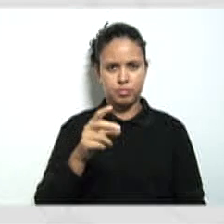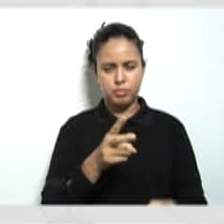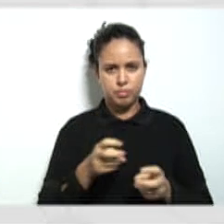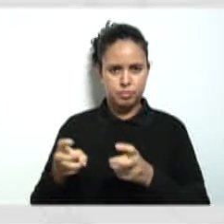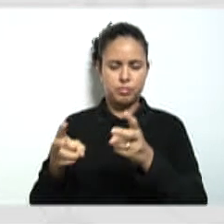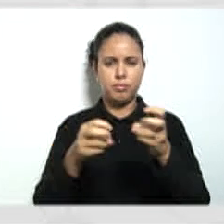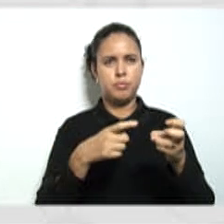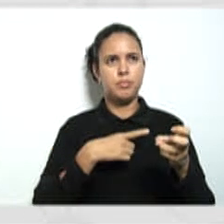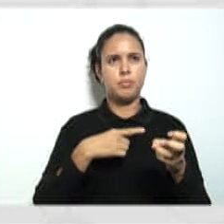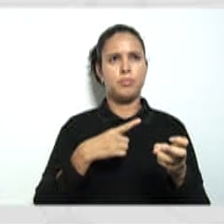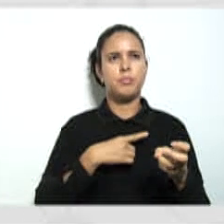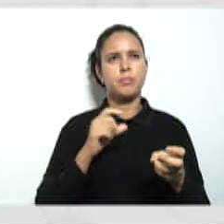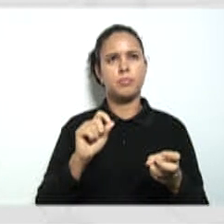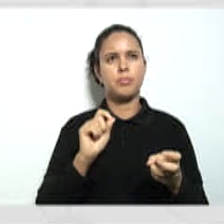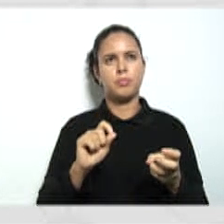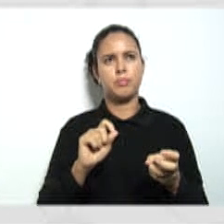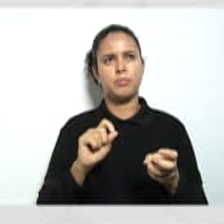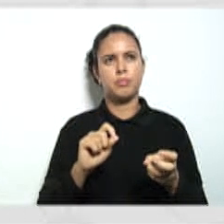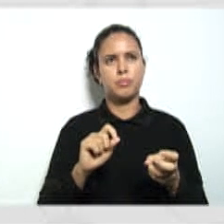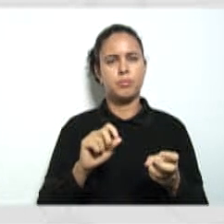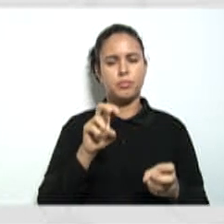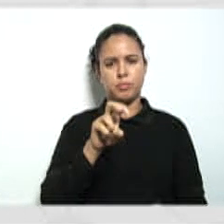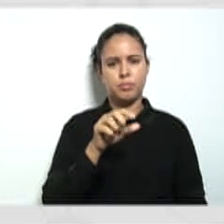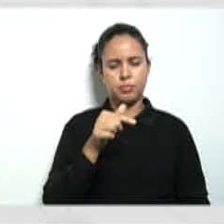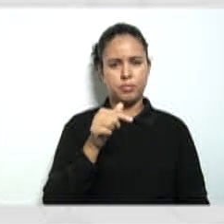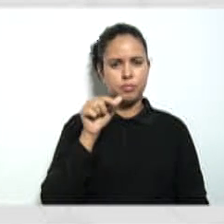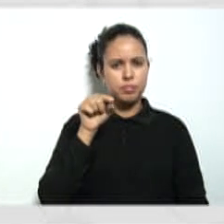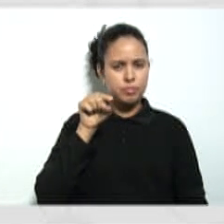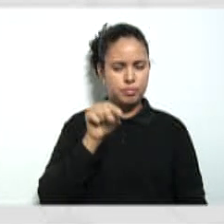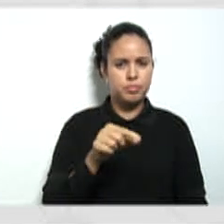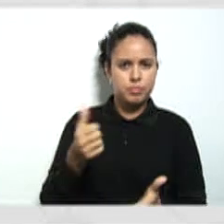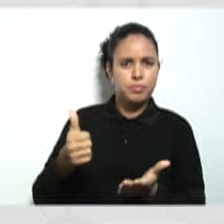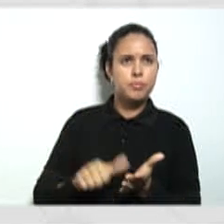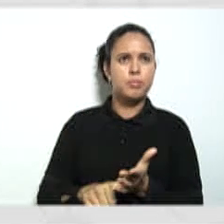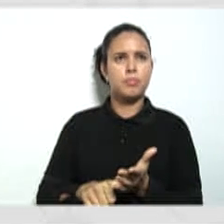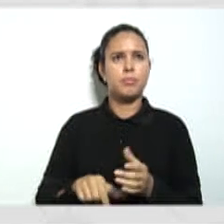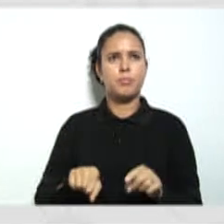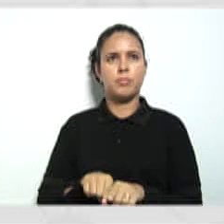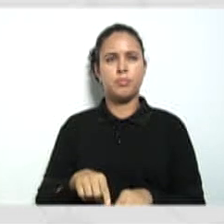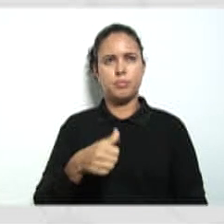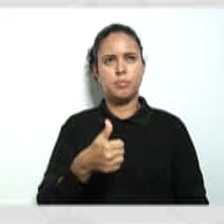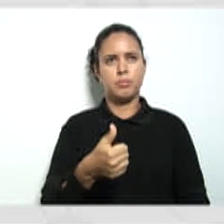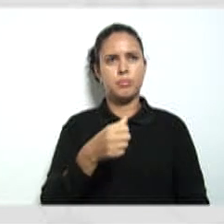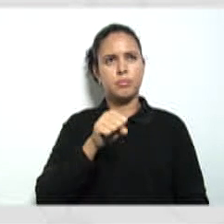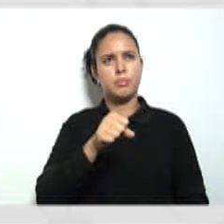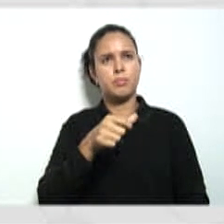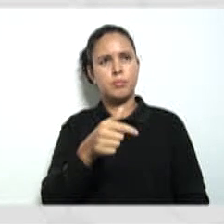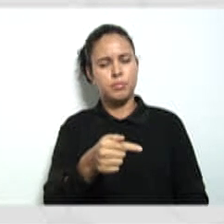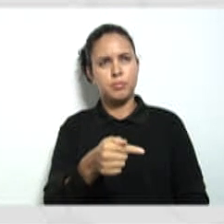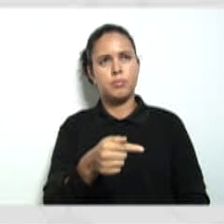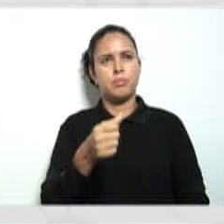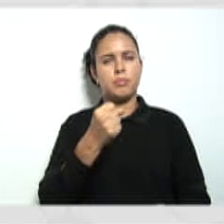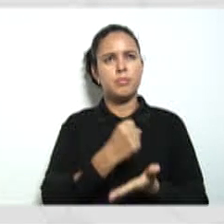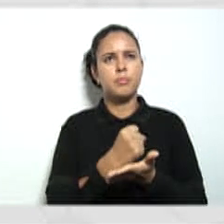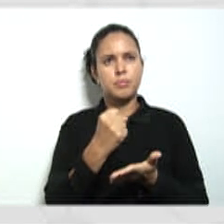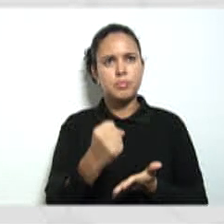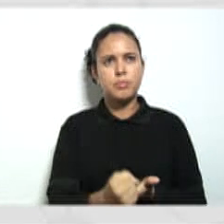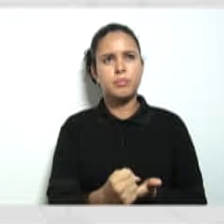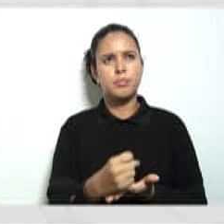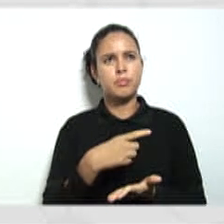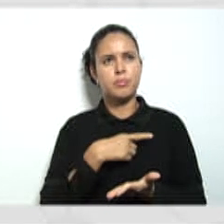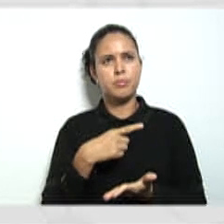de associados e mais de 180 empregados. Esse ramo está em todas as regiões do Brasil, com muitas